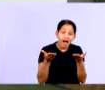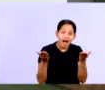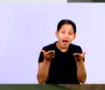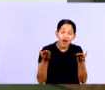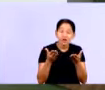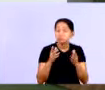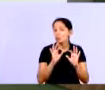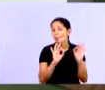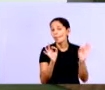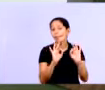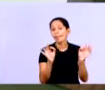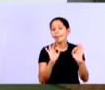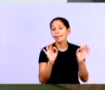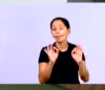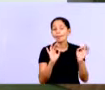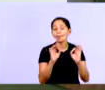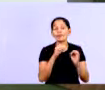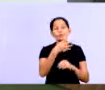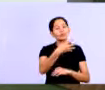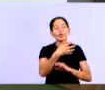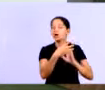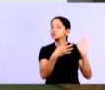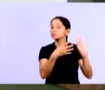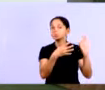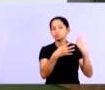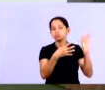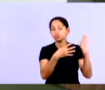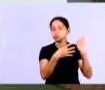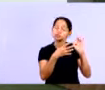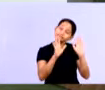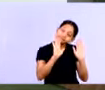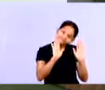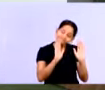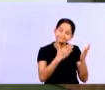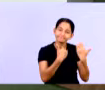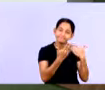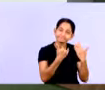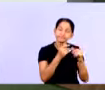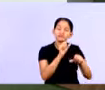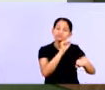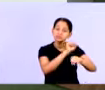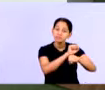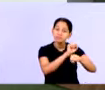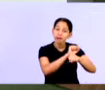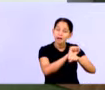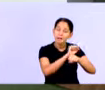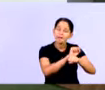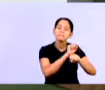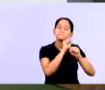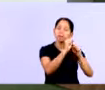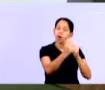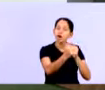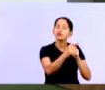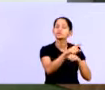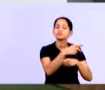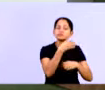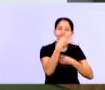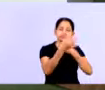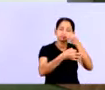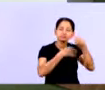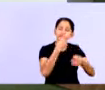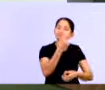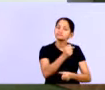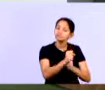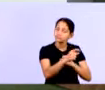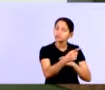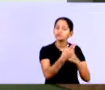eles ainda não chegaram a comentar a questão 4. Não chegaram a comentar? Ainda não, gente. Vamos aguardar. Se vocês quiserem trazer comentários, né? Qualquer momento aqui, vamos